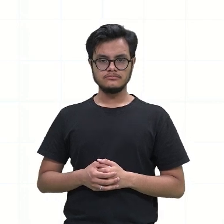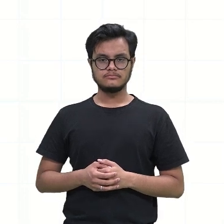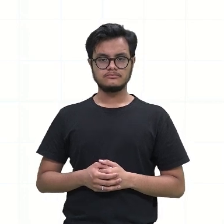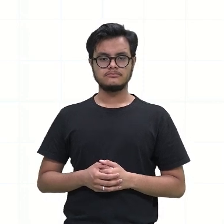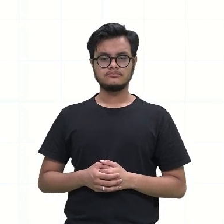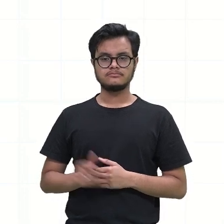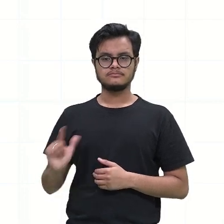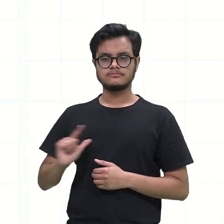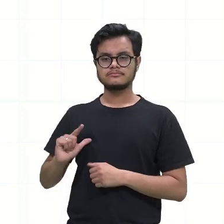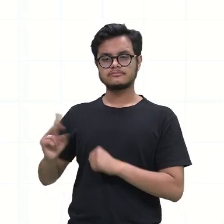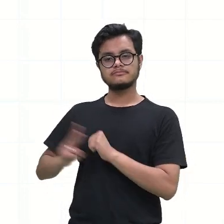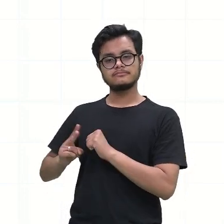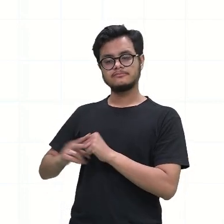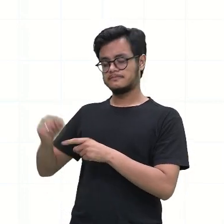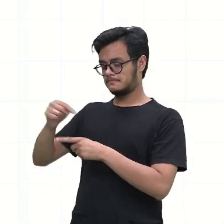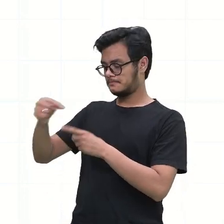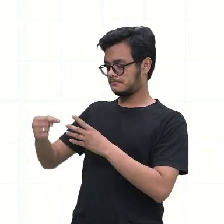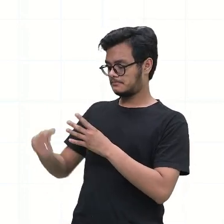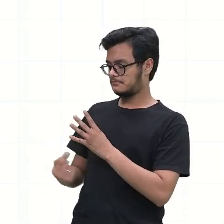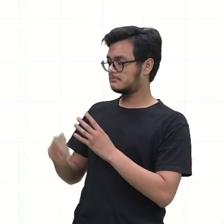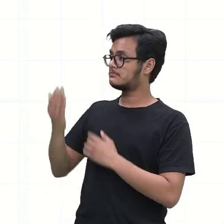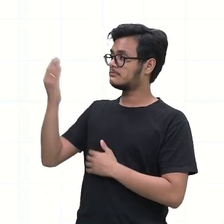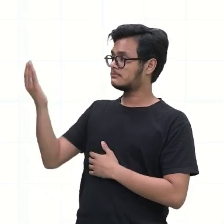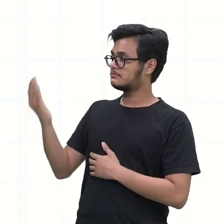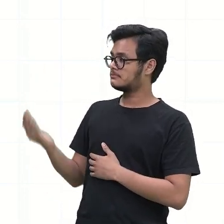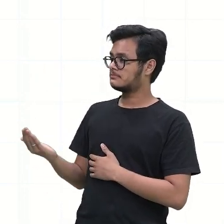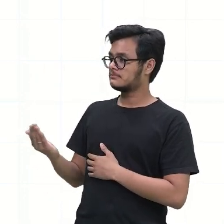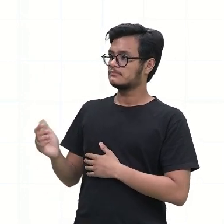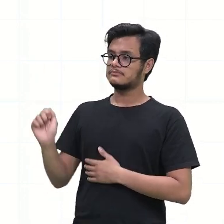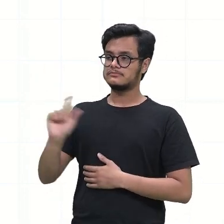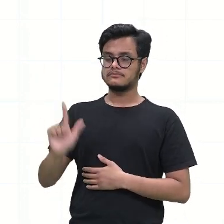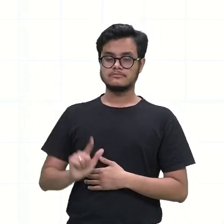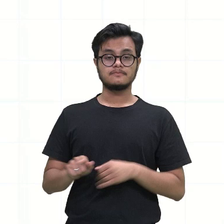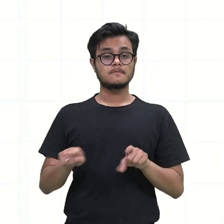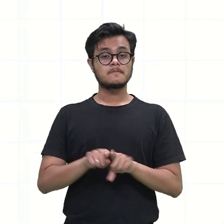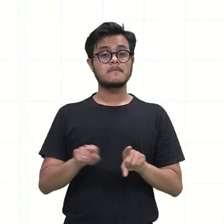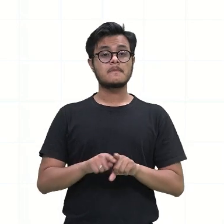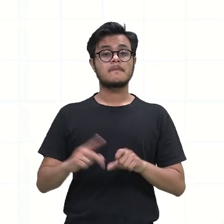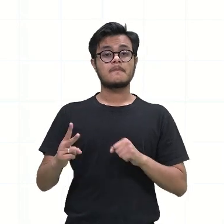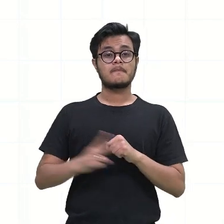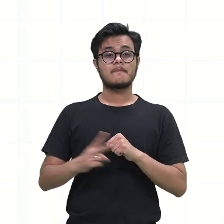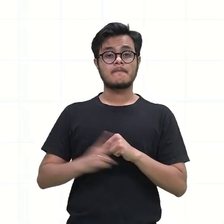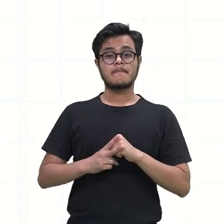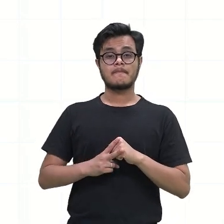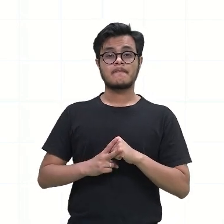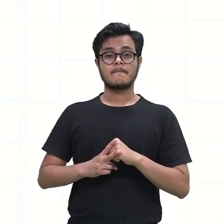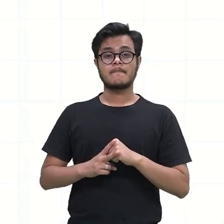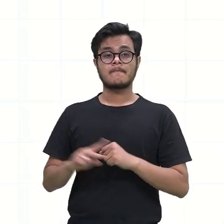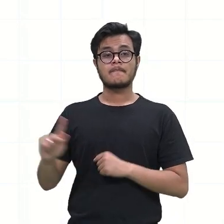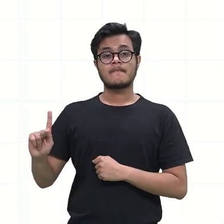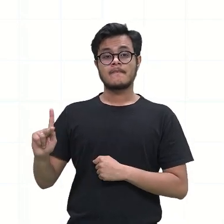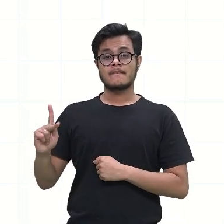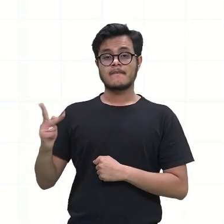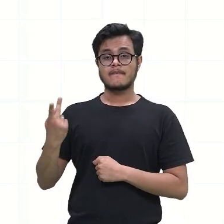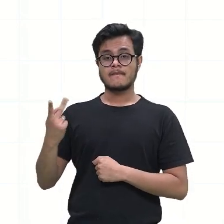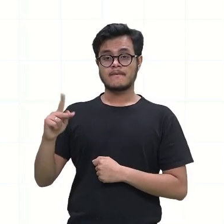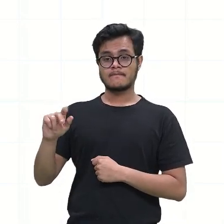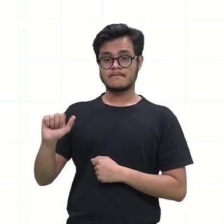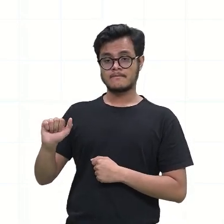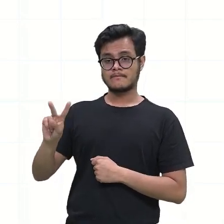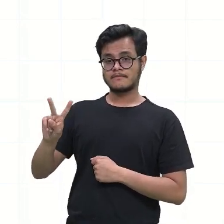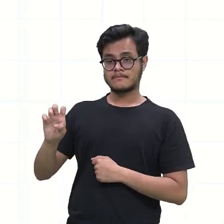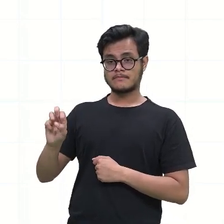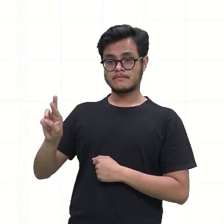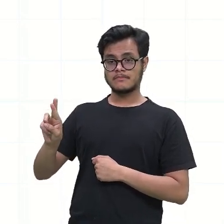também. Temos o entraram também. Então, temos o verbo haver, né? Que indica a ação no tempo